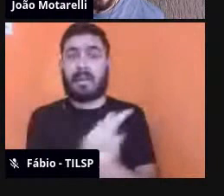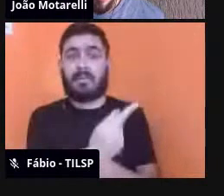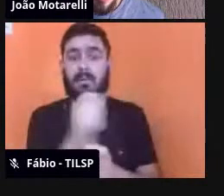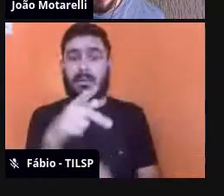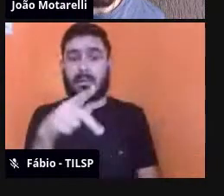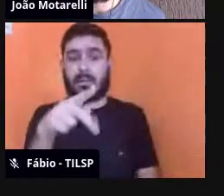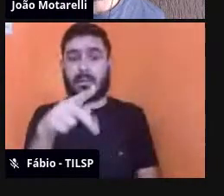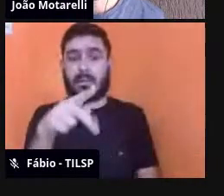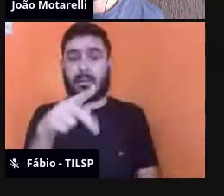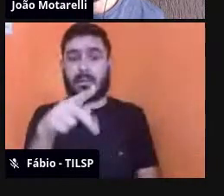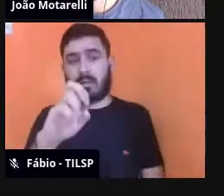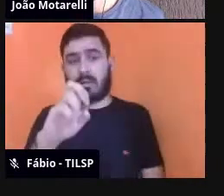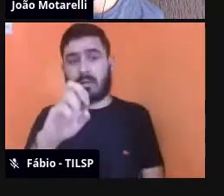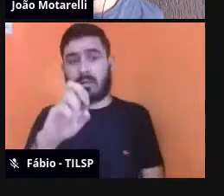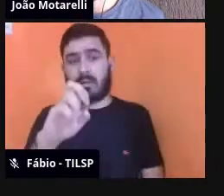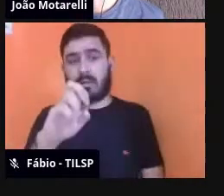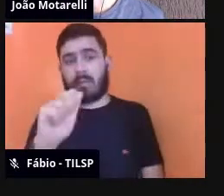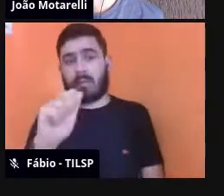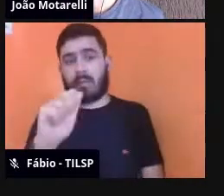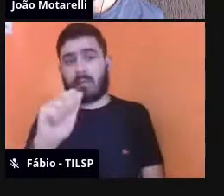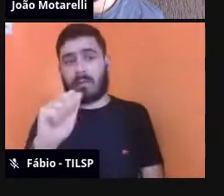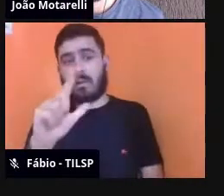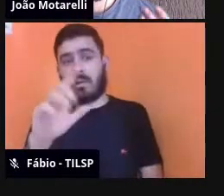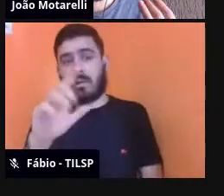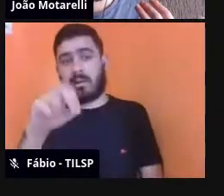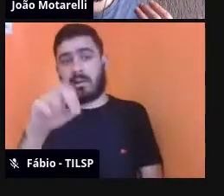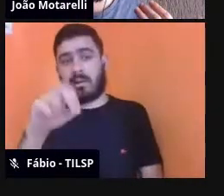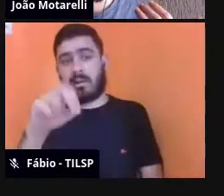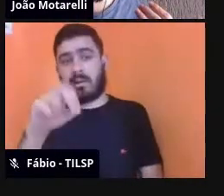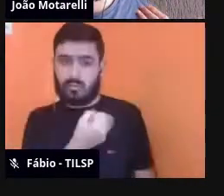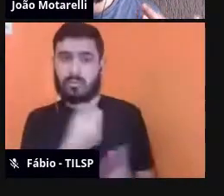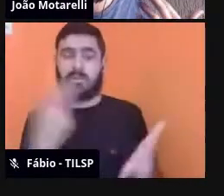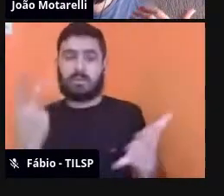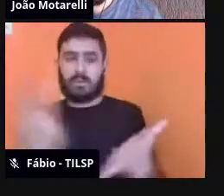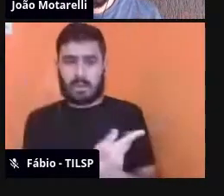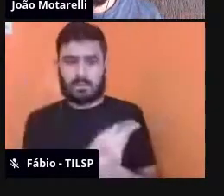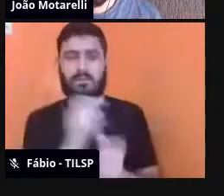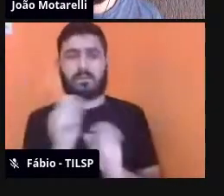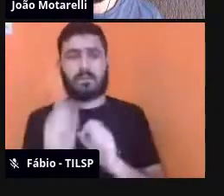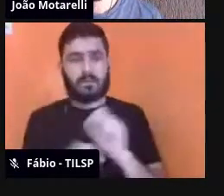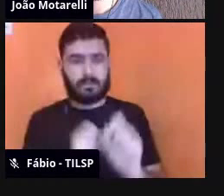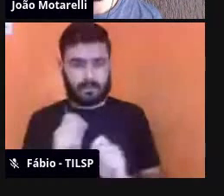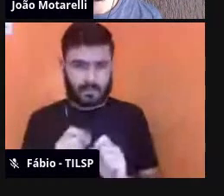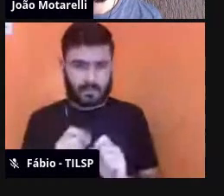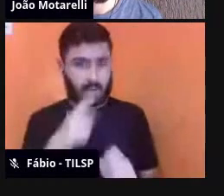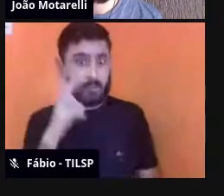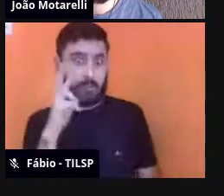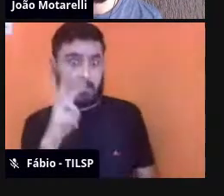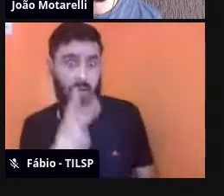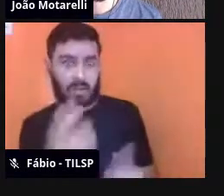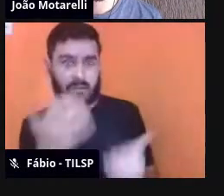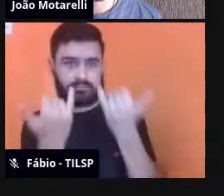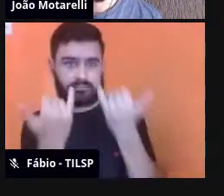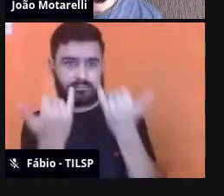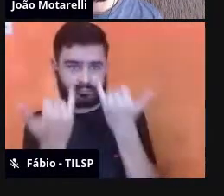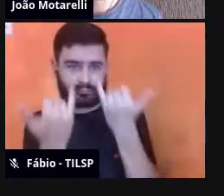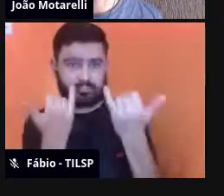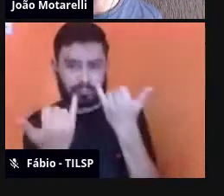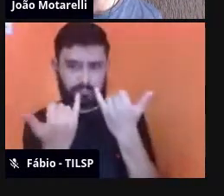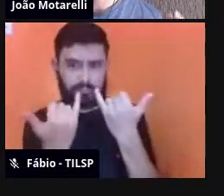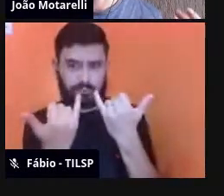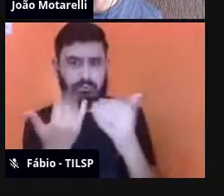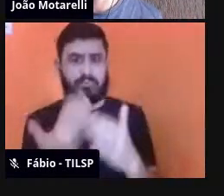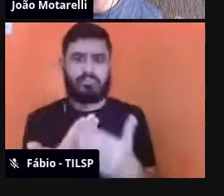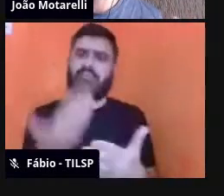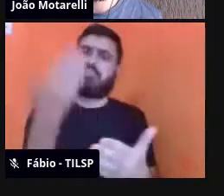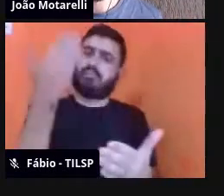que o que é interessante, se a gente for olhar para esses dados, né? Mais antigamente, a gente ia ver que essa relação era